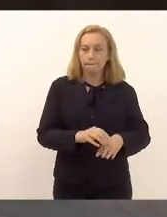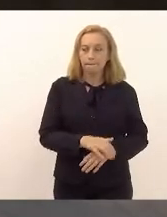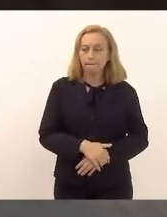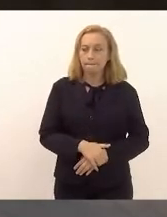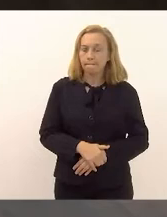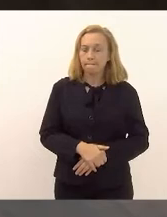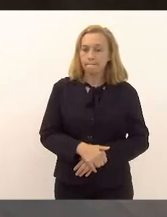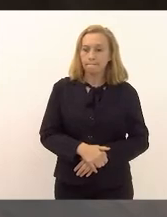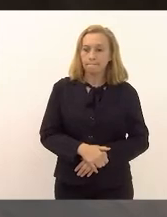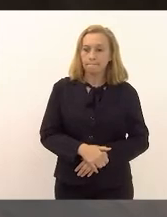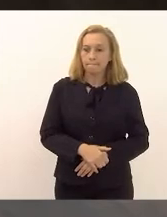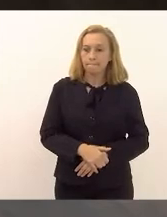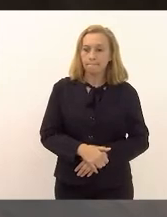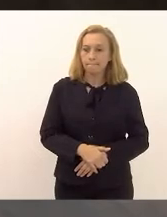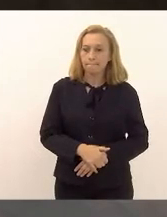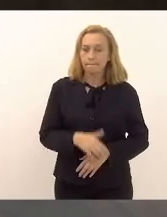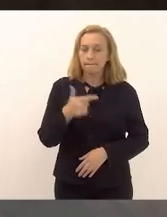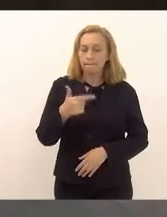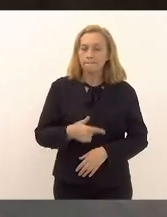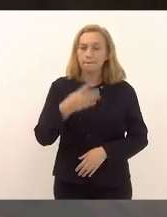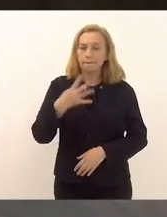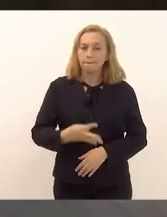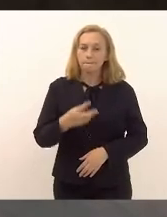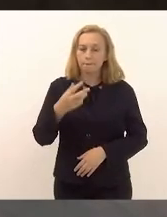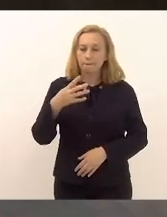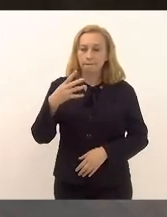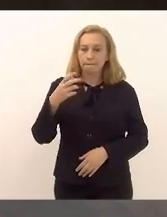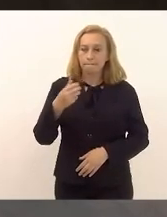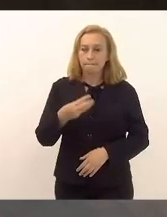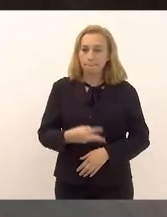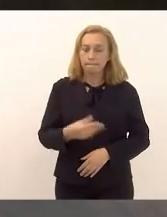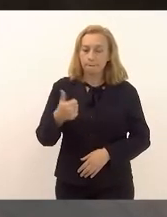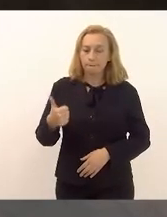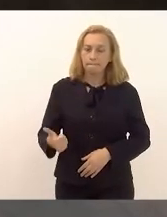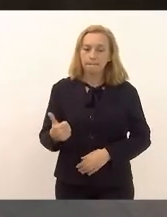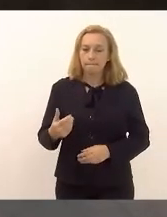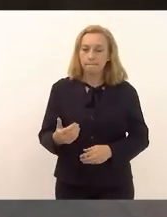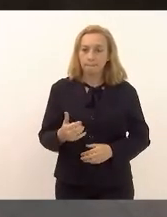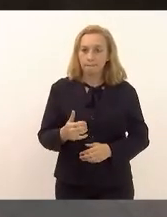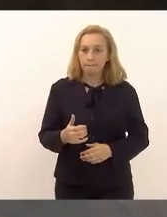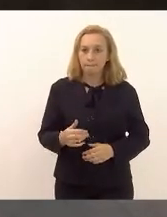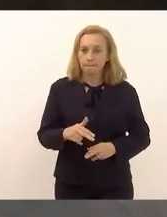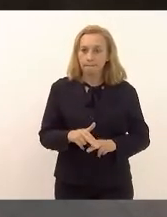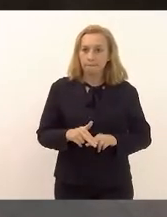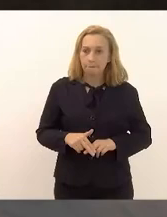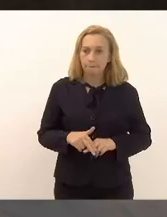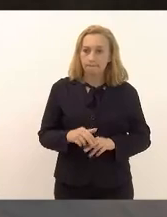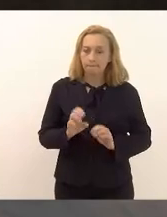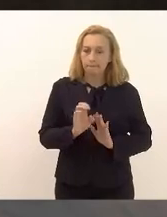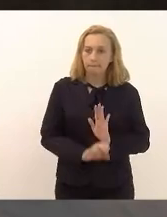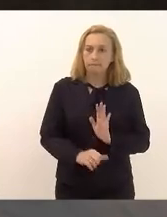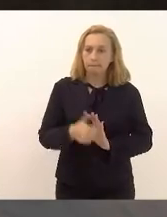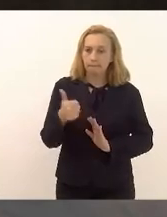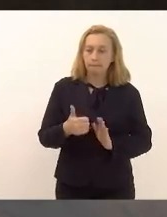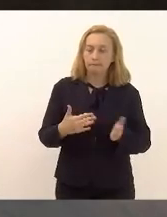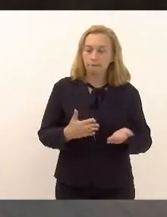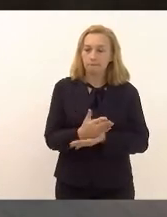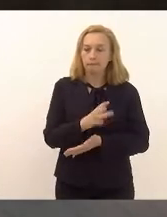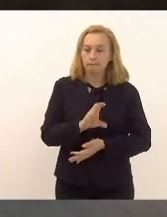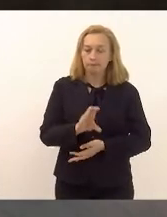Prejudicadas as emendas 2, 4 e 31 pela emenda número 1 aprovada da